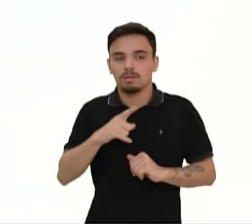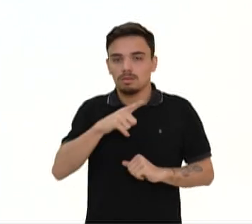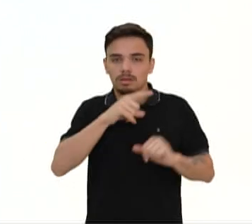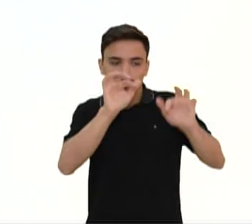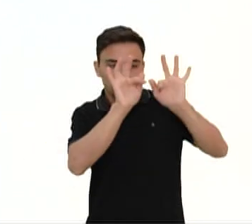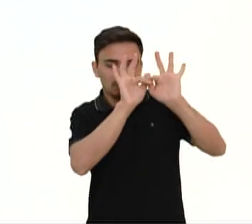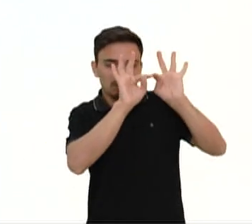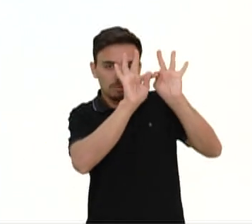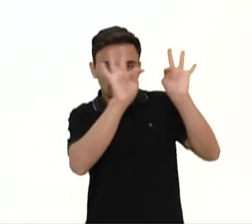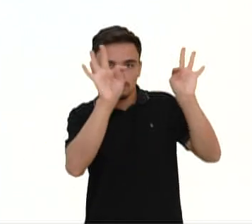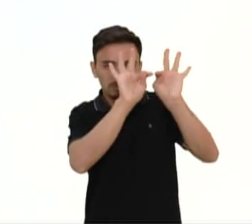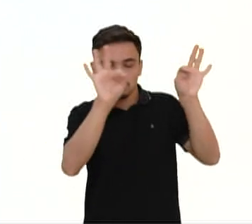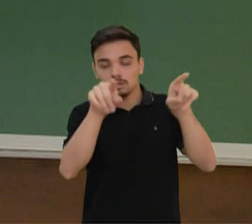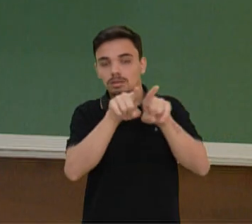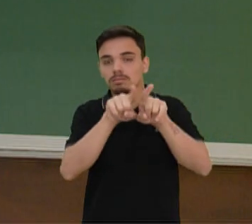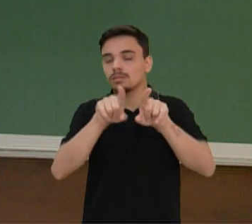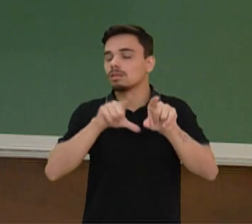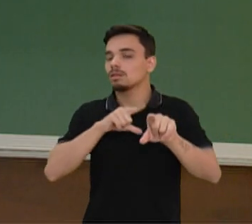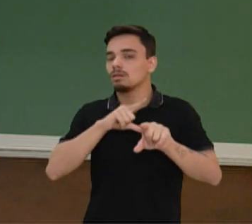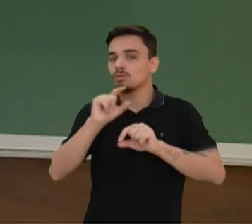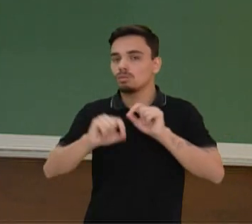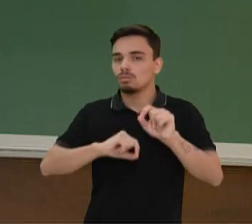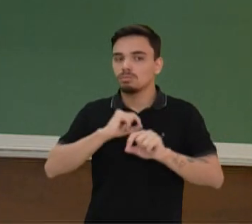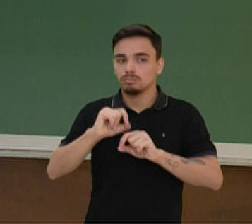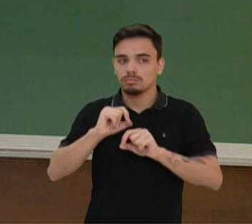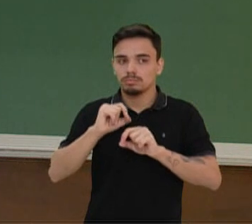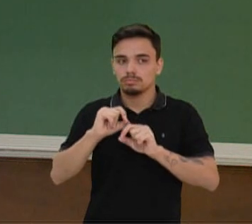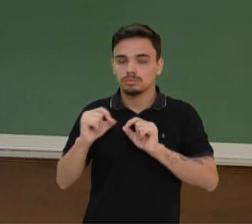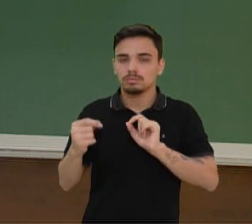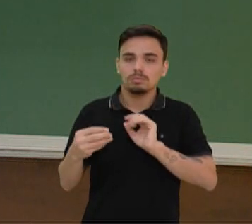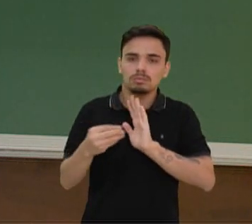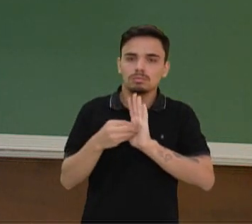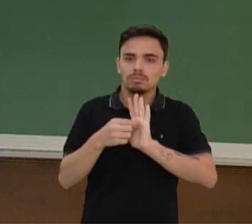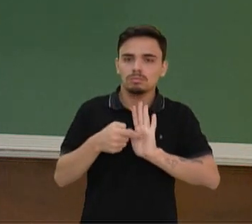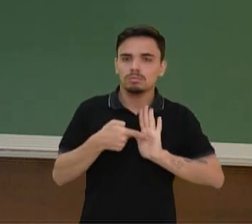título e tenho aqui publicado em